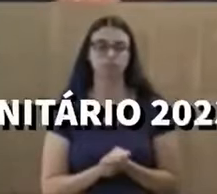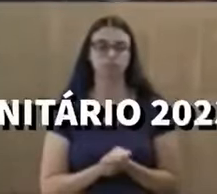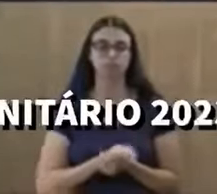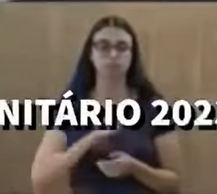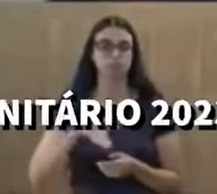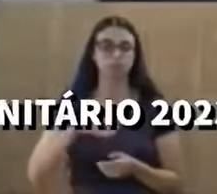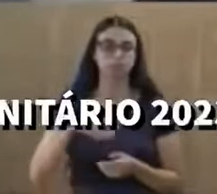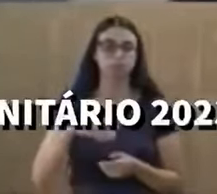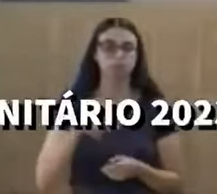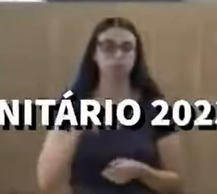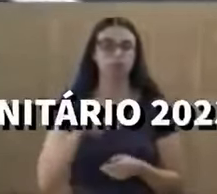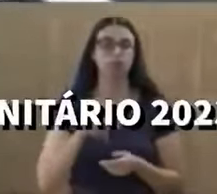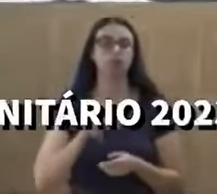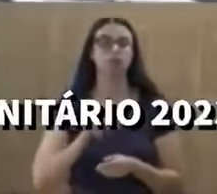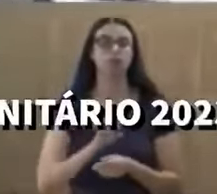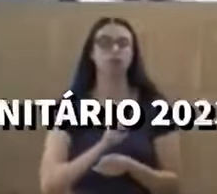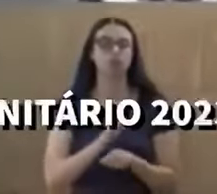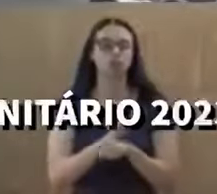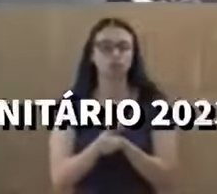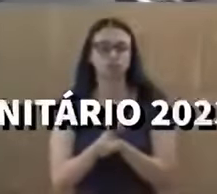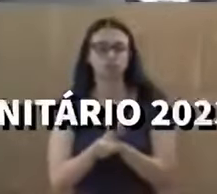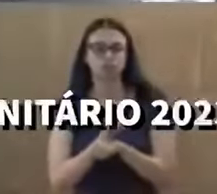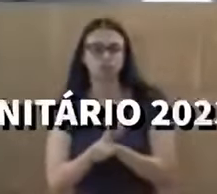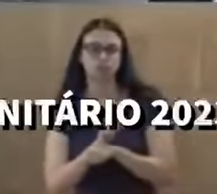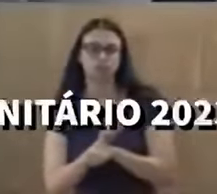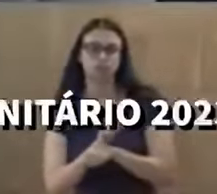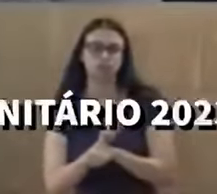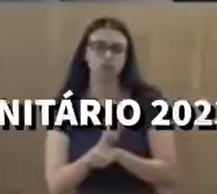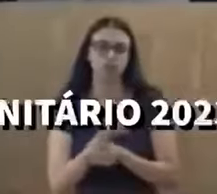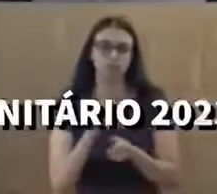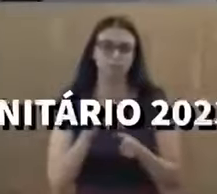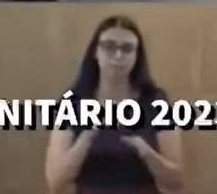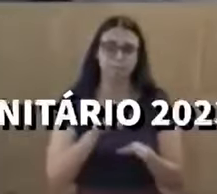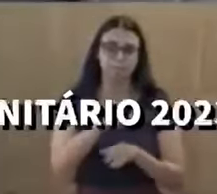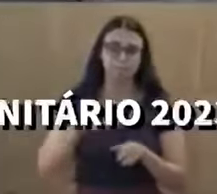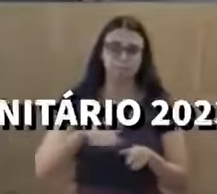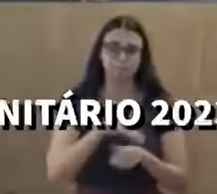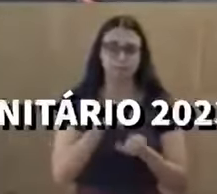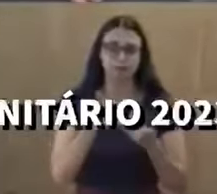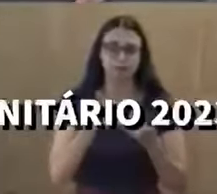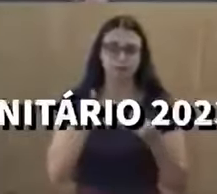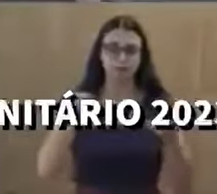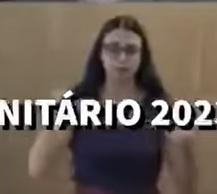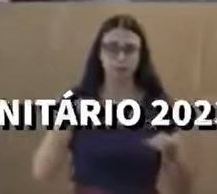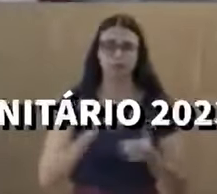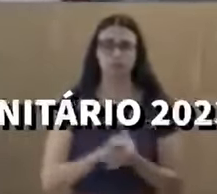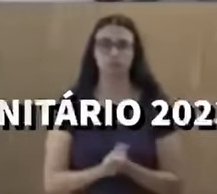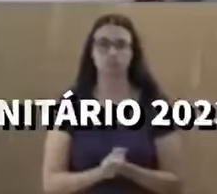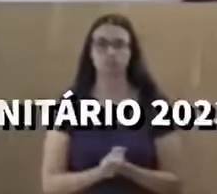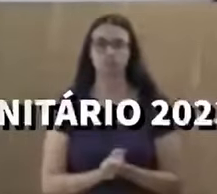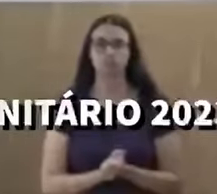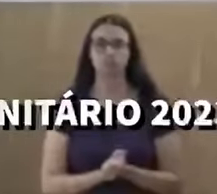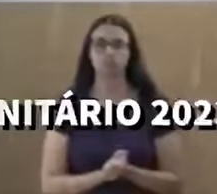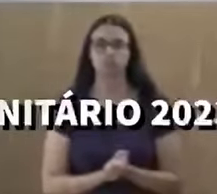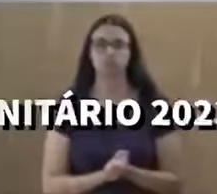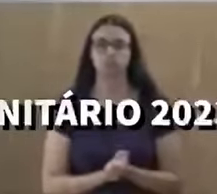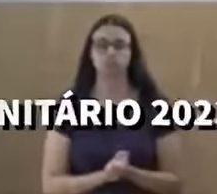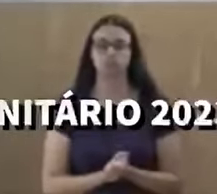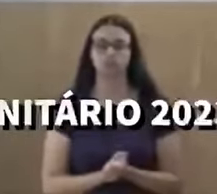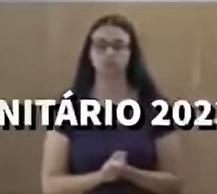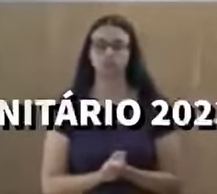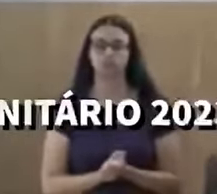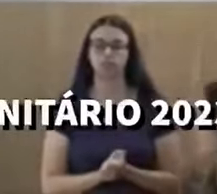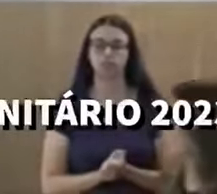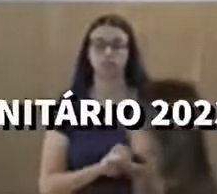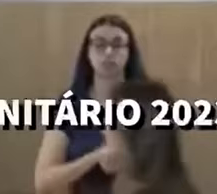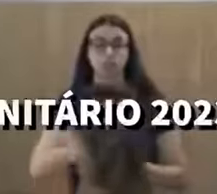assumiu como supervisor técnico de manutenção eletroeletrônica, ficando nessa função por 18 anos e 9 meses, até